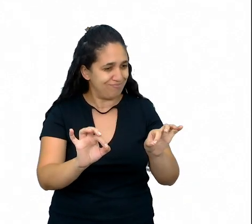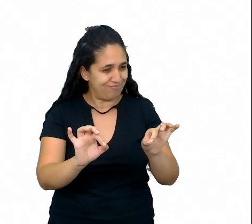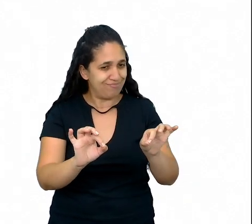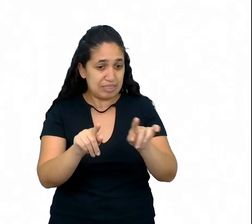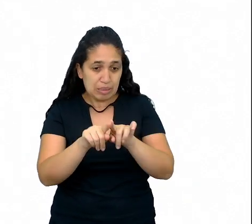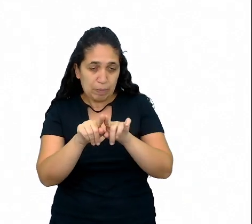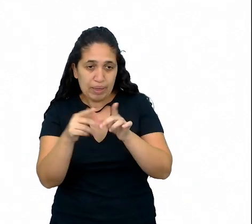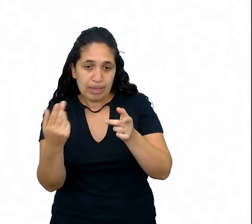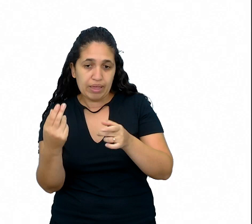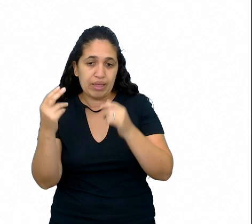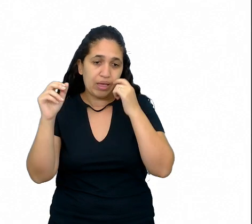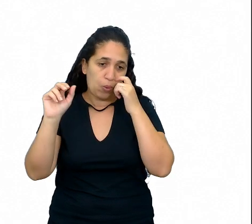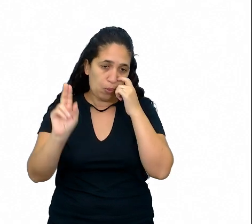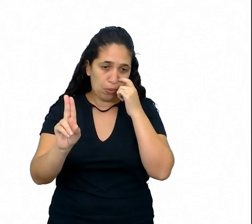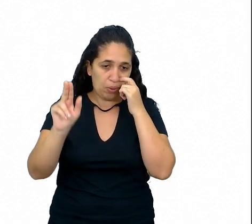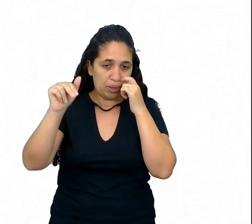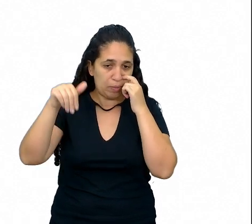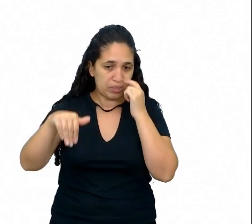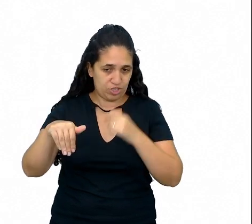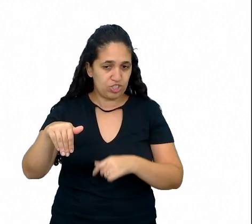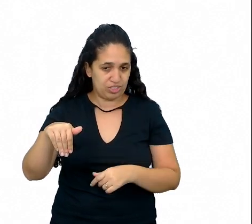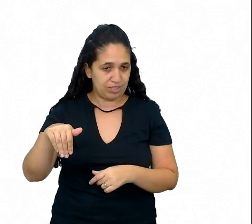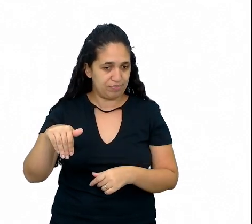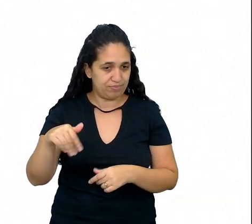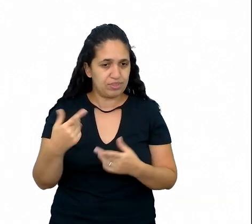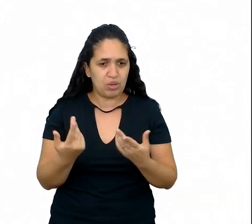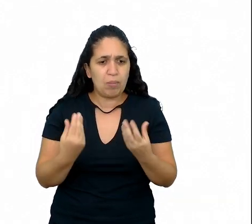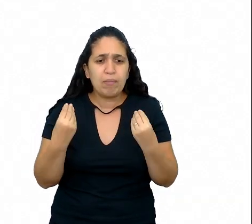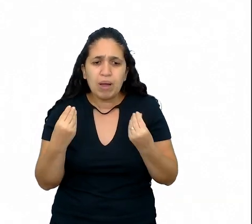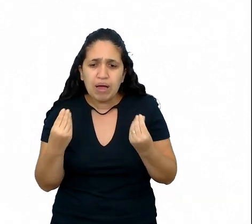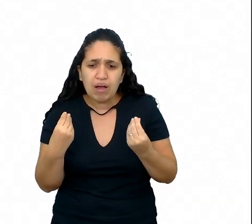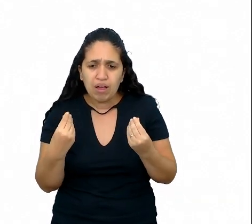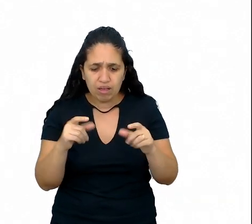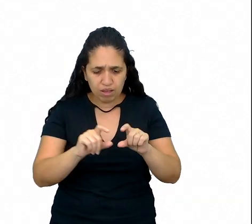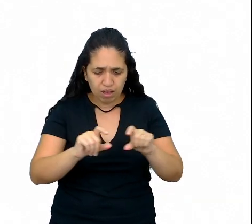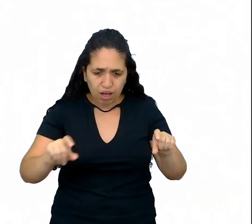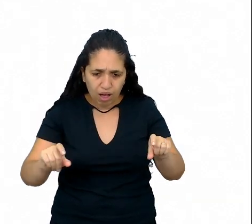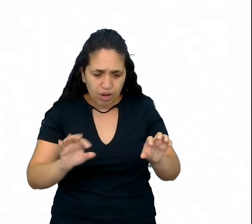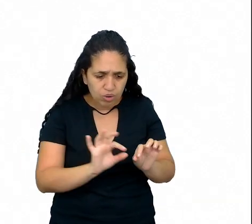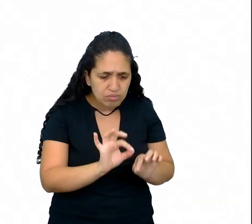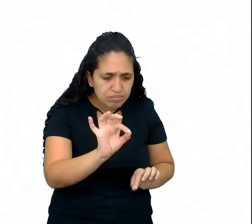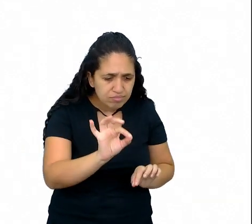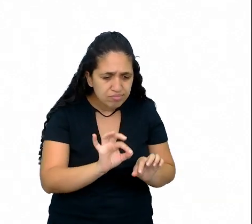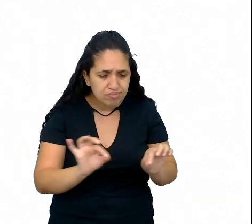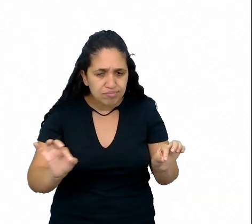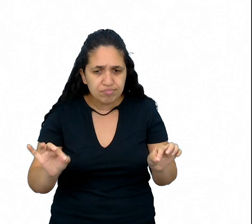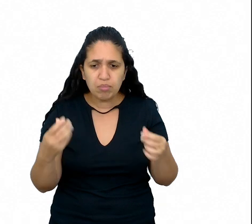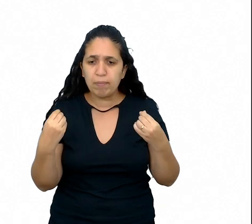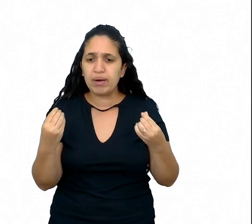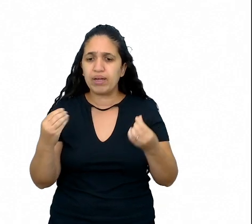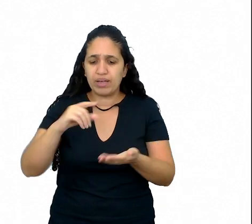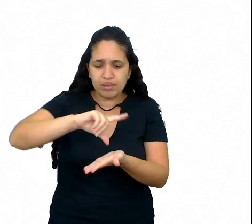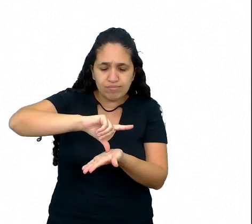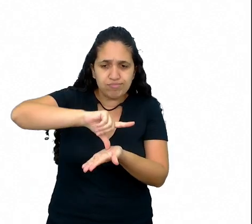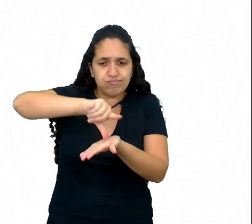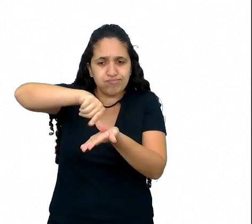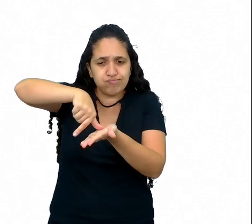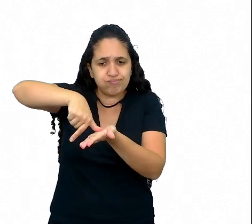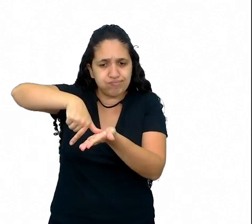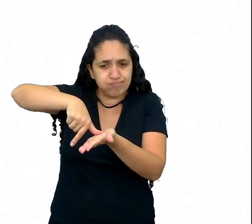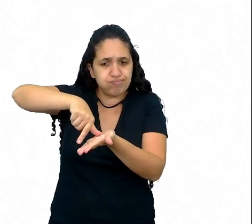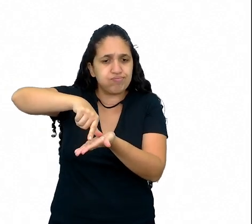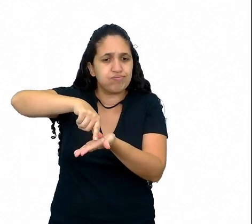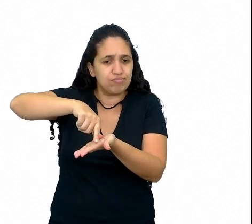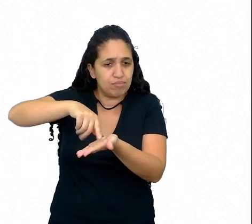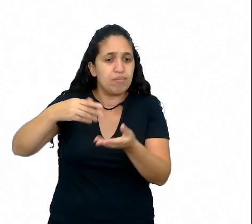de medida, né, então para que a gente vai usar a régua? Né? E por que vai usar? O compasso é para construção, né? A gente pode